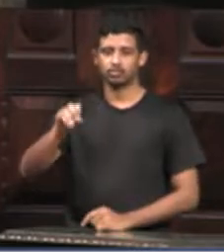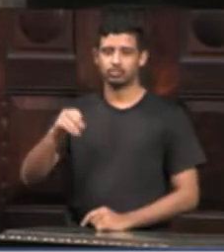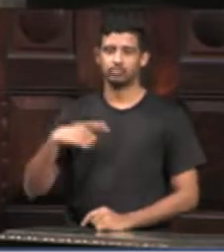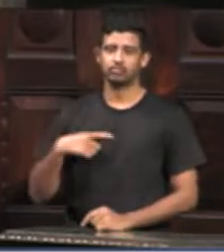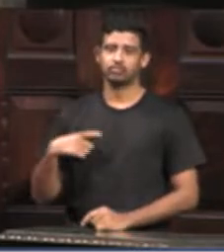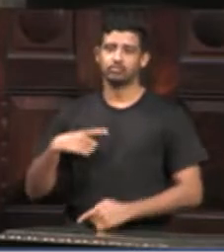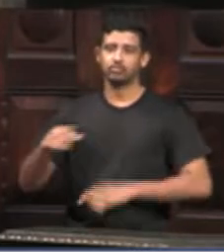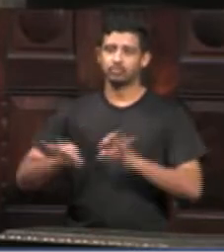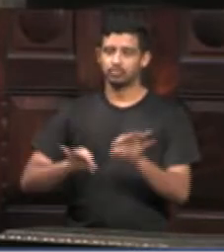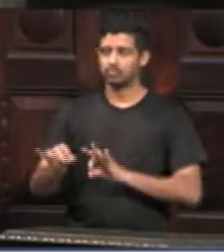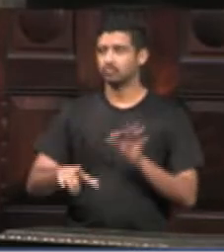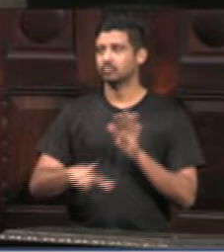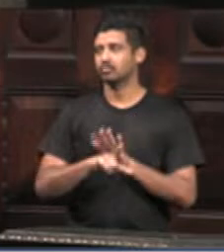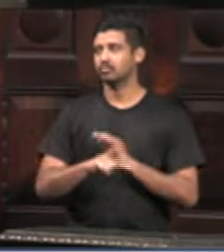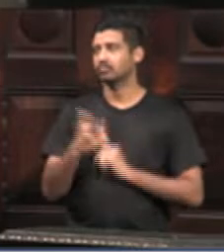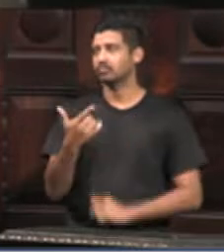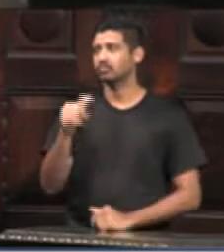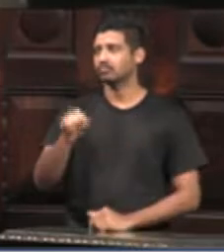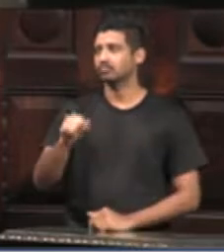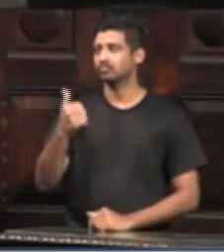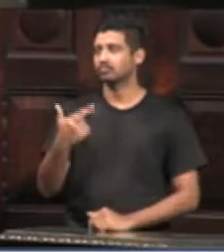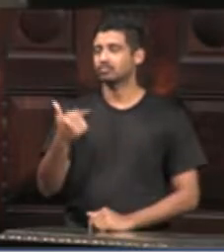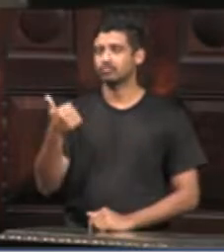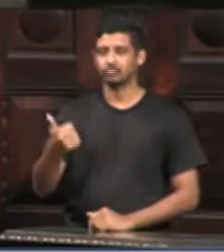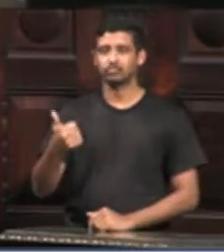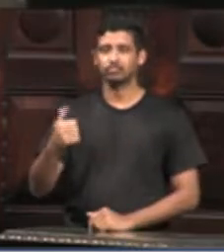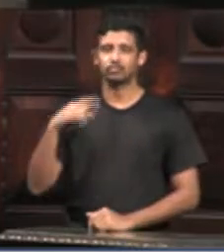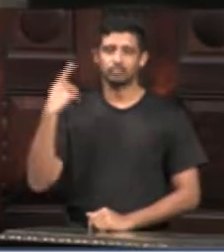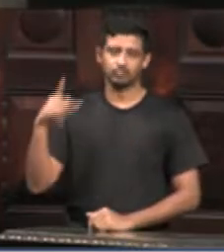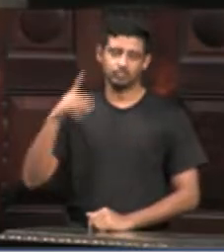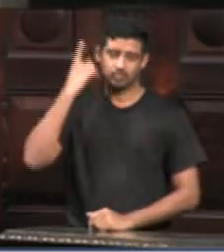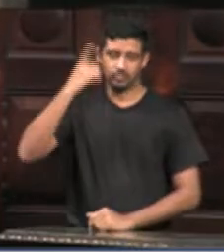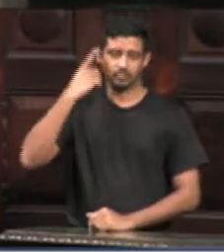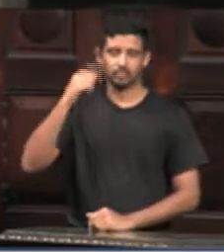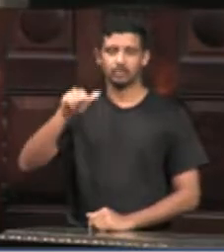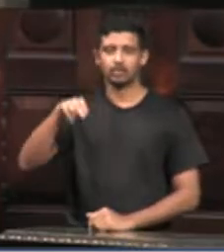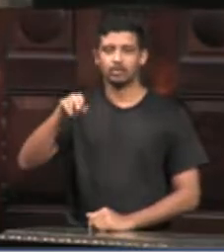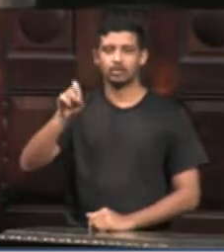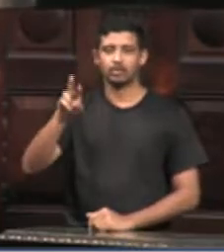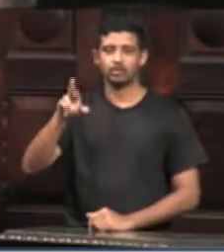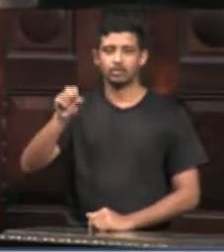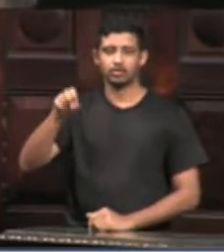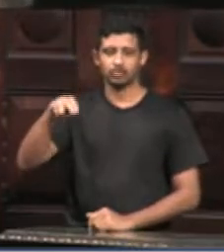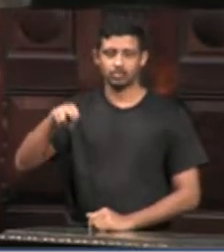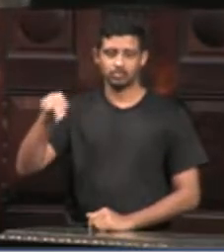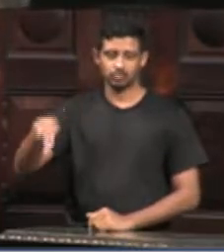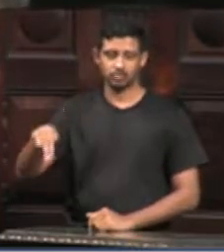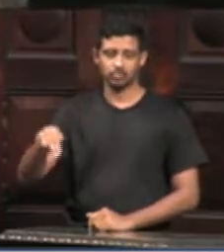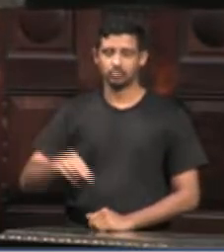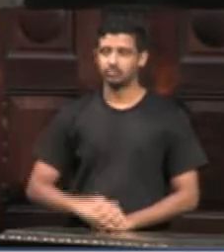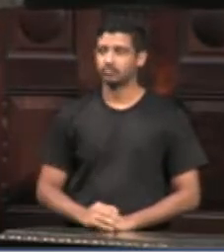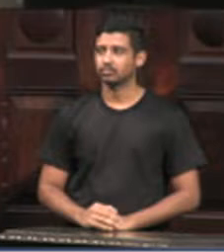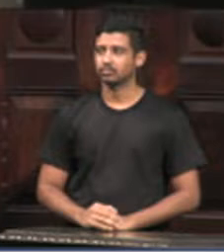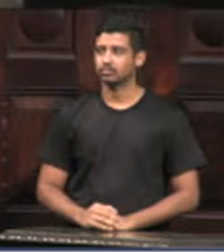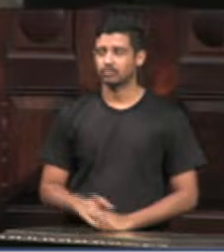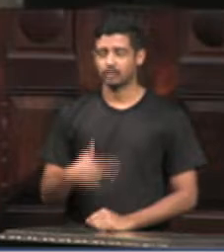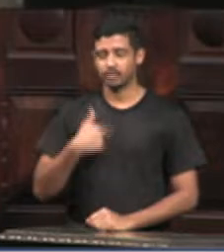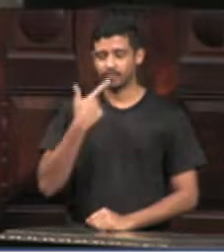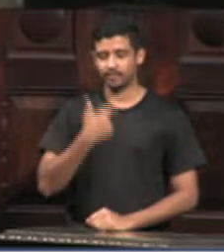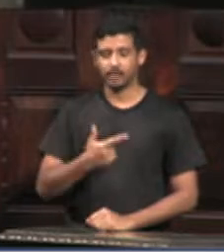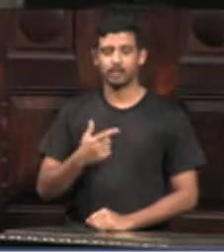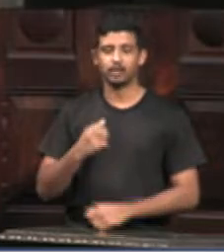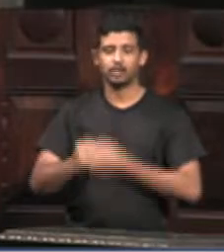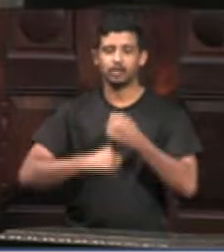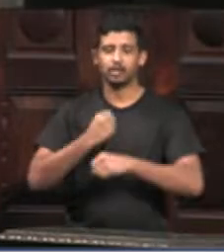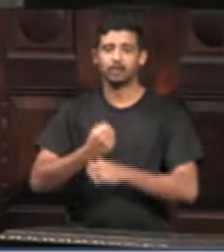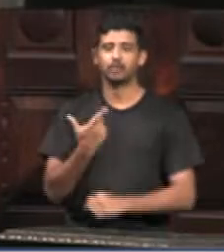lei 2821 de 2017, autoria do deputado Anderson Nogueira, que altera o anexo da Lei 5.645, de 6 de janeiro de 2010, para incluir